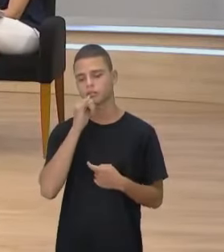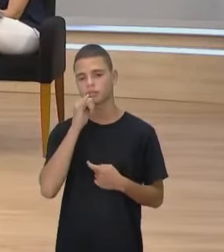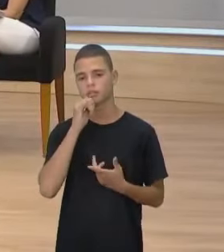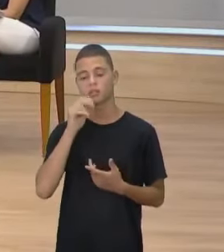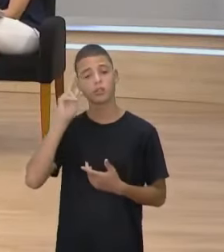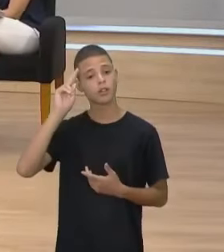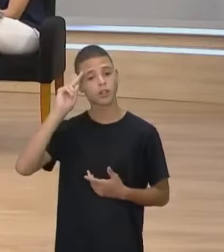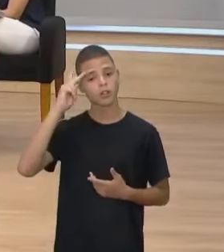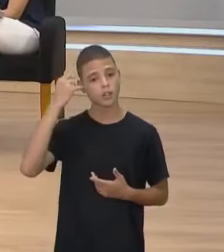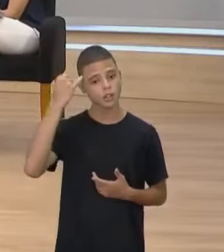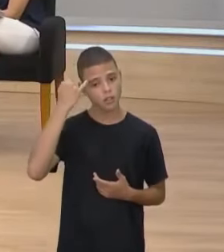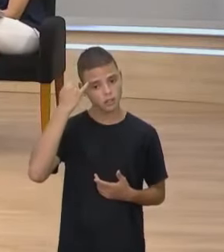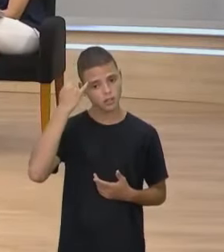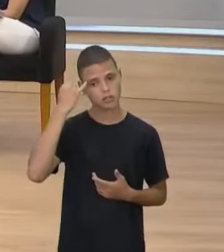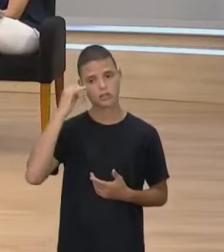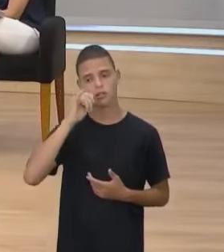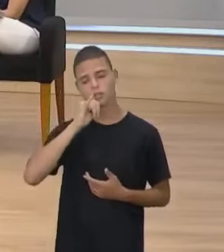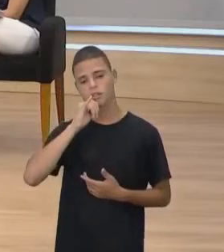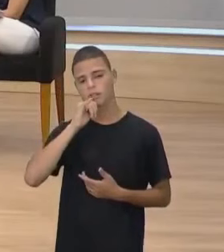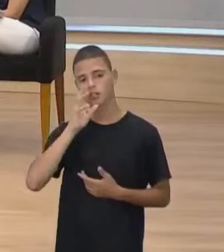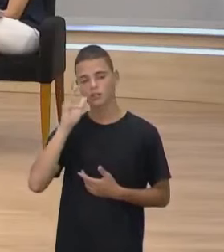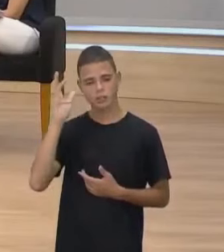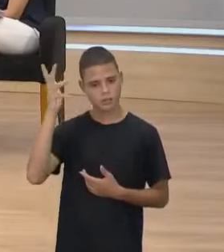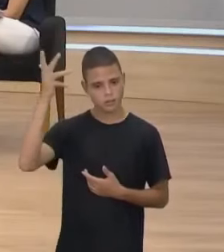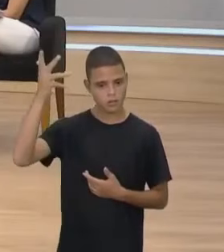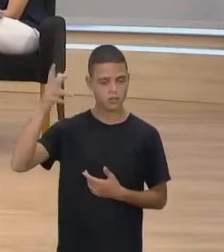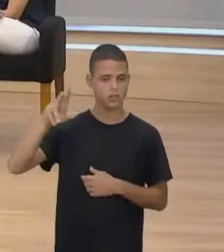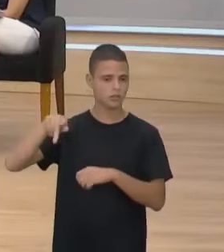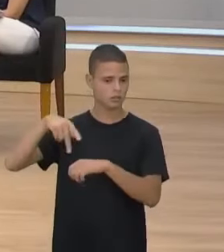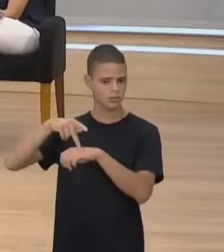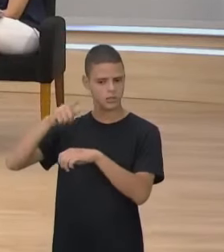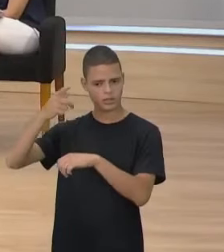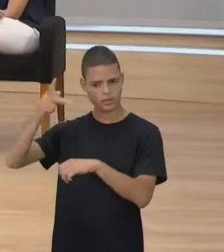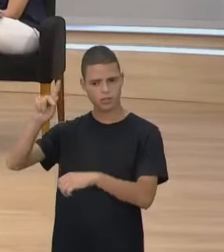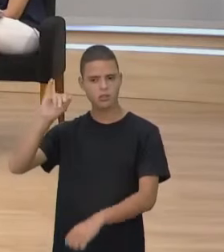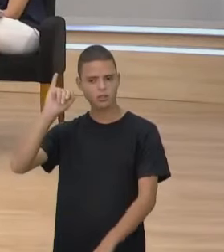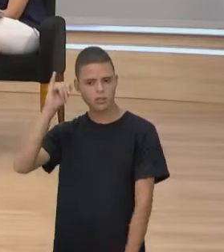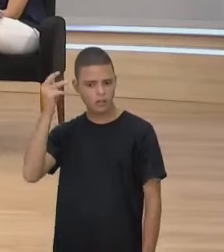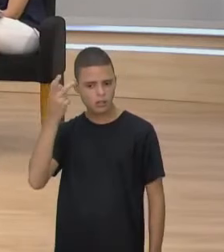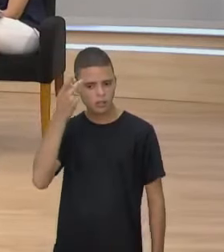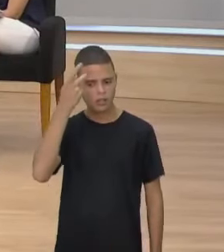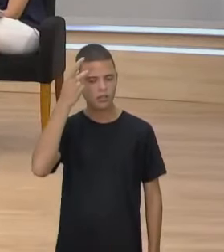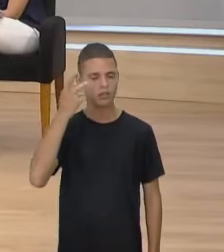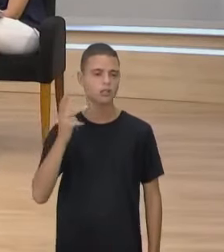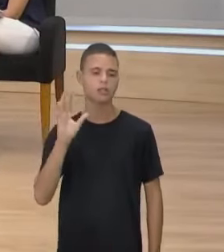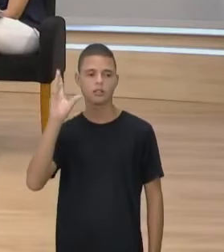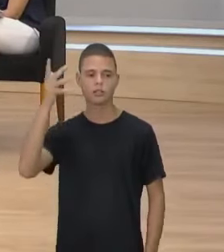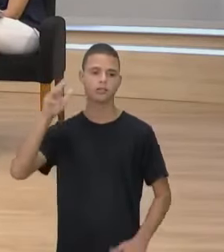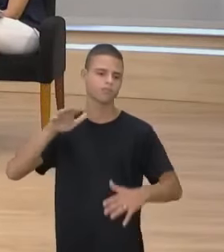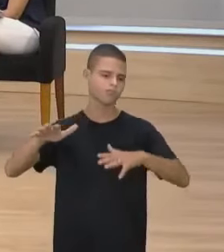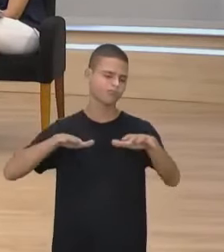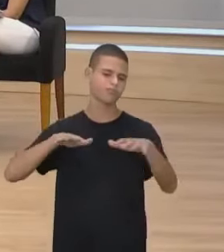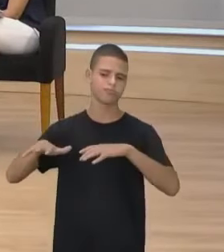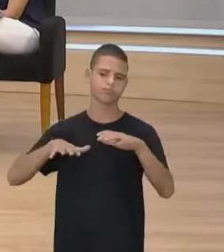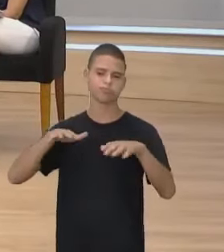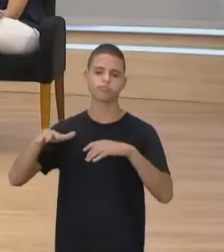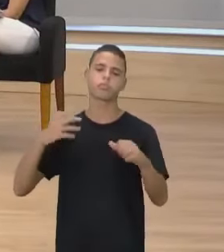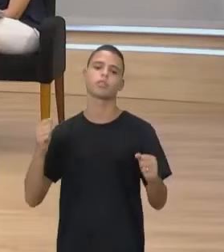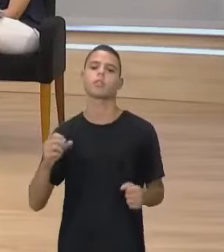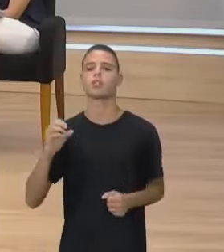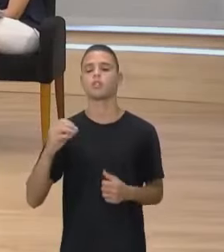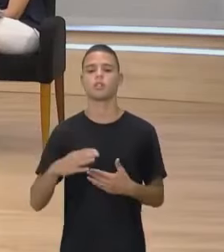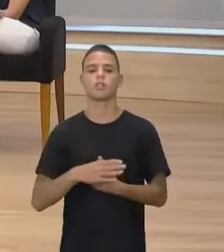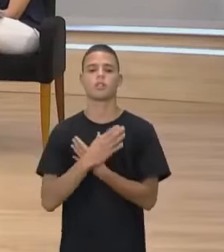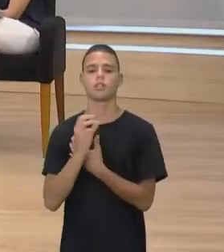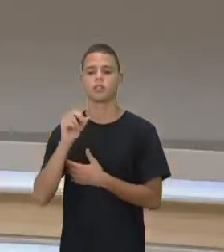por exemplo, né, quando houve o colapso da estrutura administrativa por conta do terremoto, né, a ONU mandou tropas,